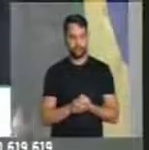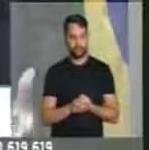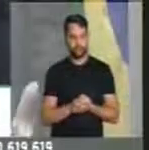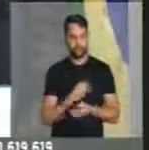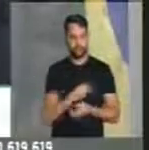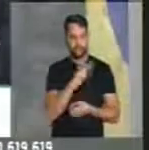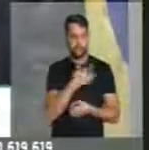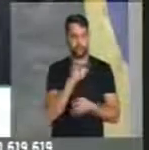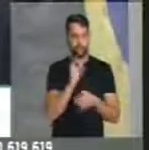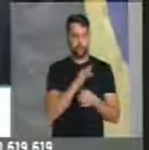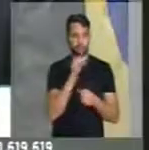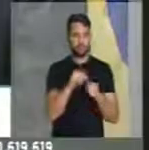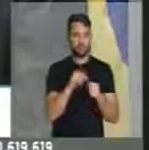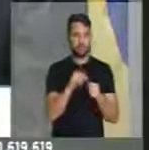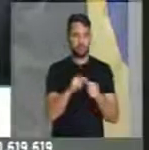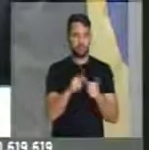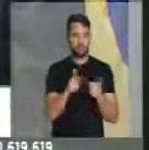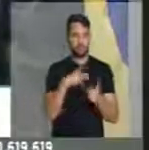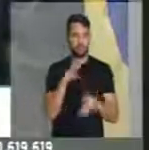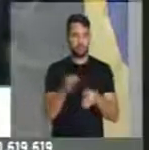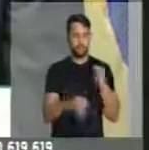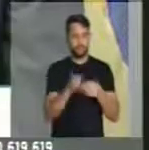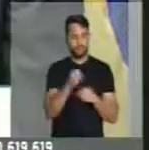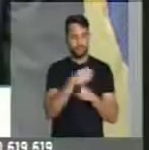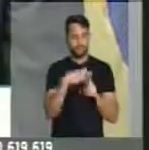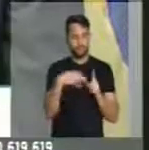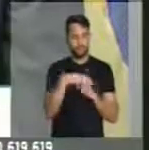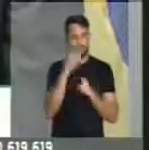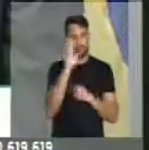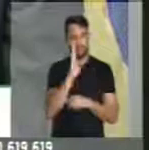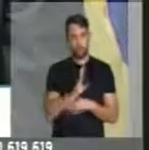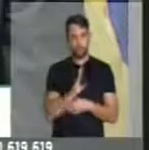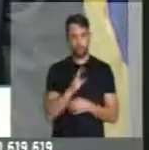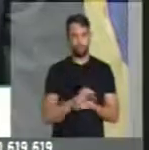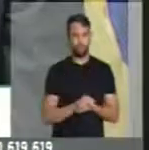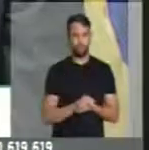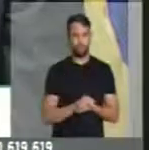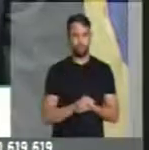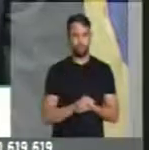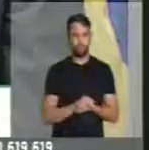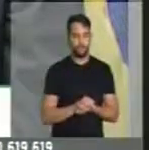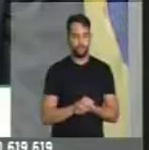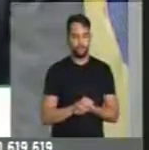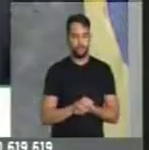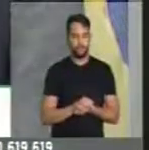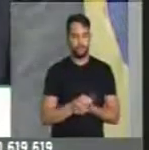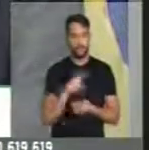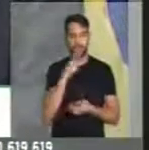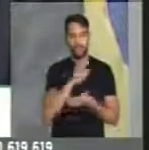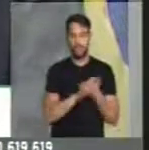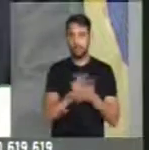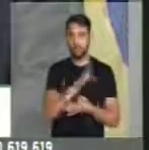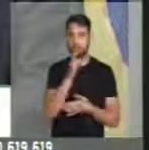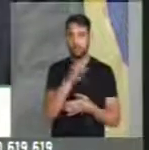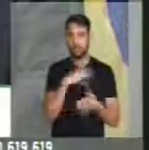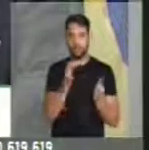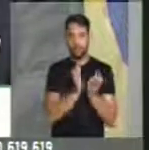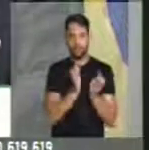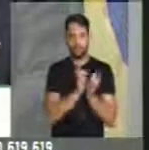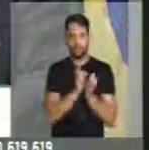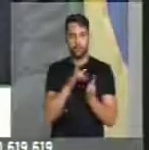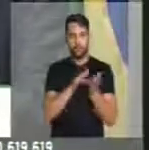se iria fazer justiça social desse país. E que não seria esse clube de